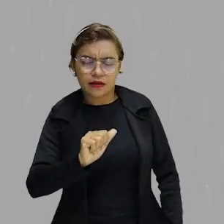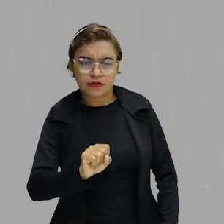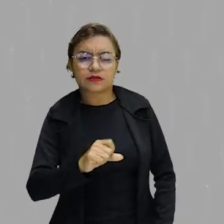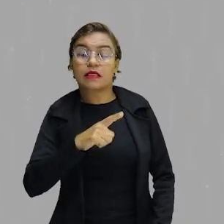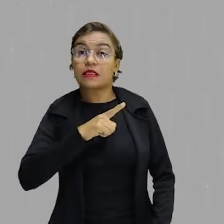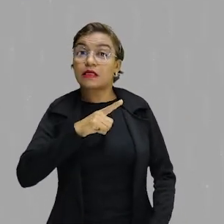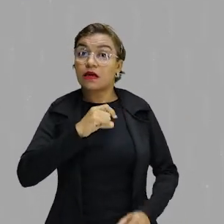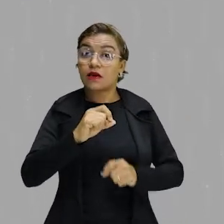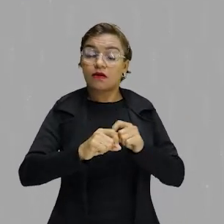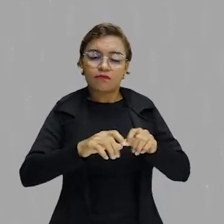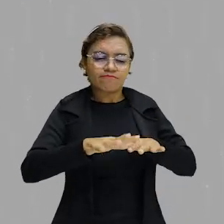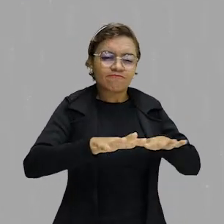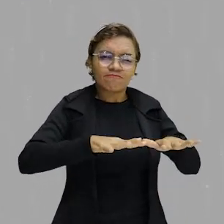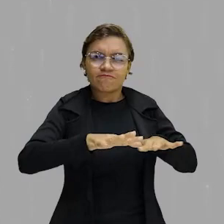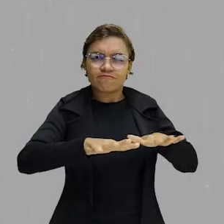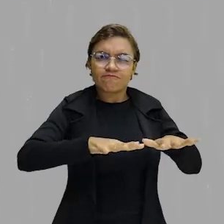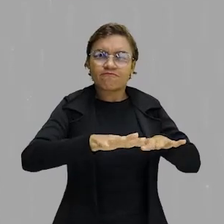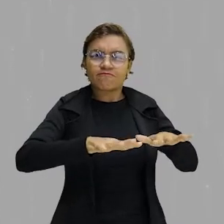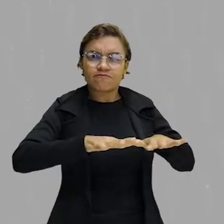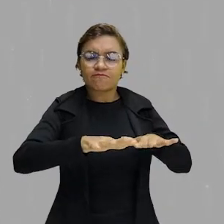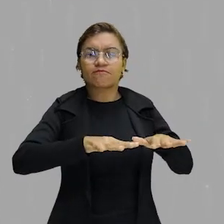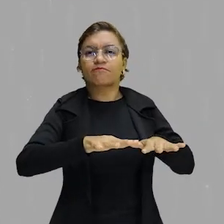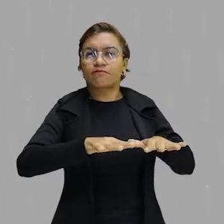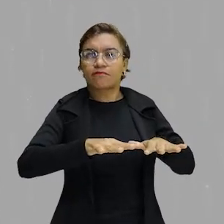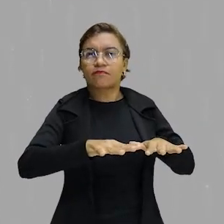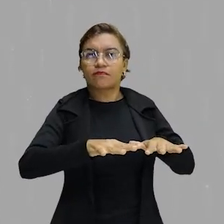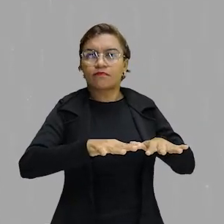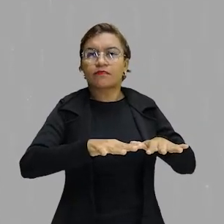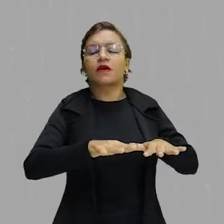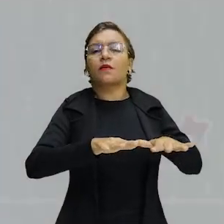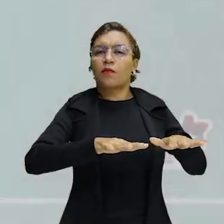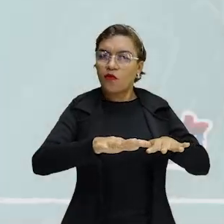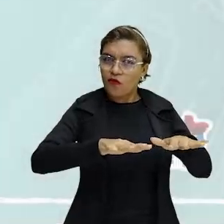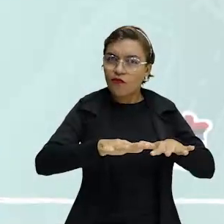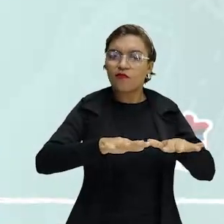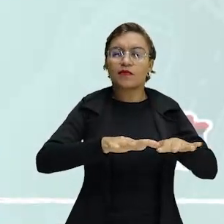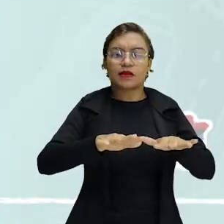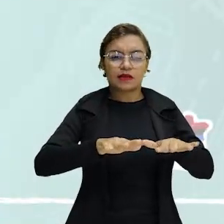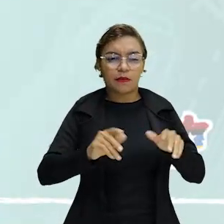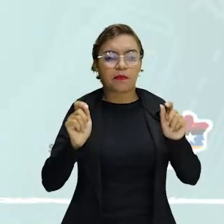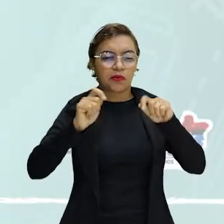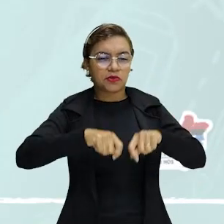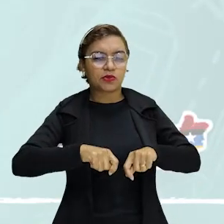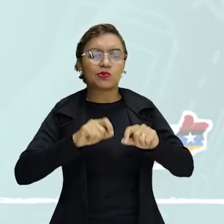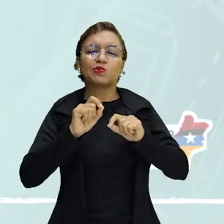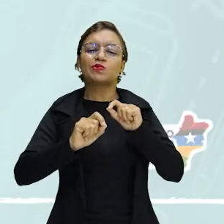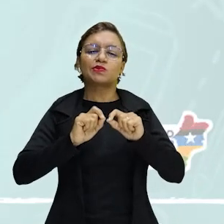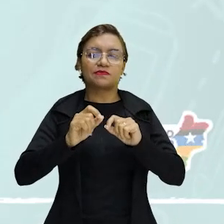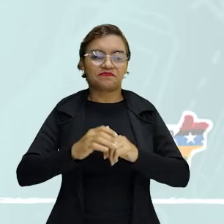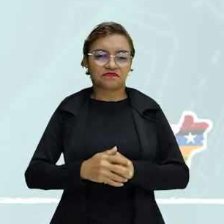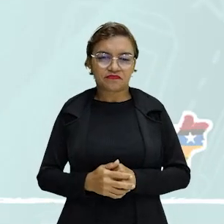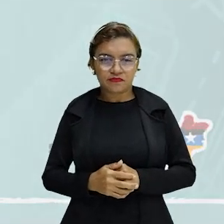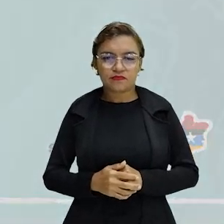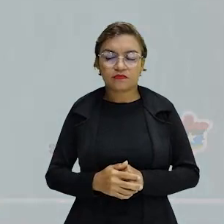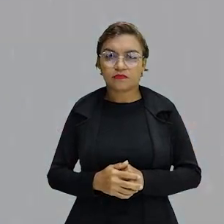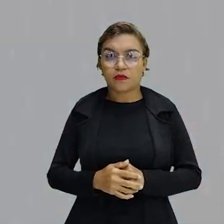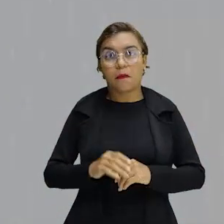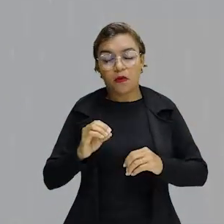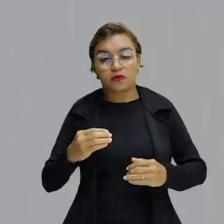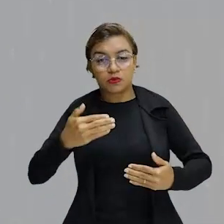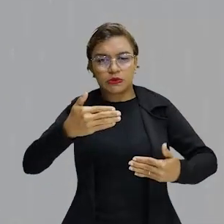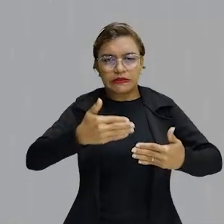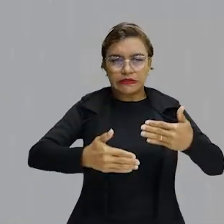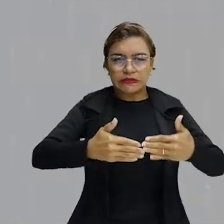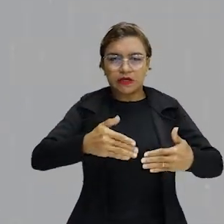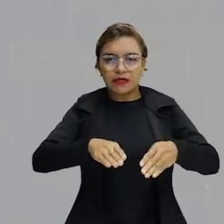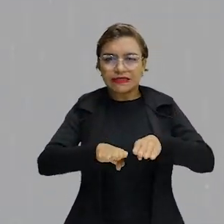estão ali em constante movimentação. E essas placas elas vão se movimentar, né, podendo, por exemplo, né, colidir, né, nós